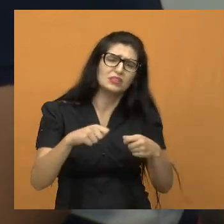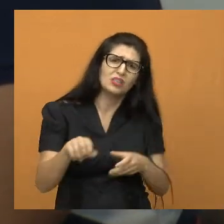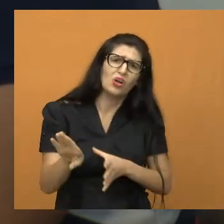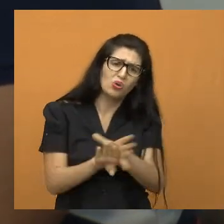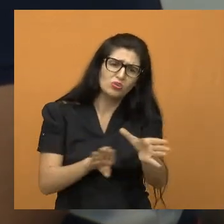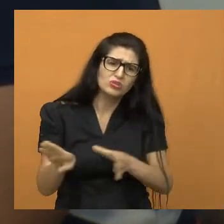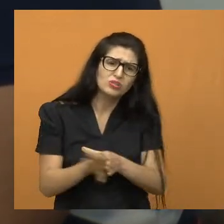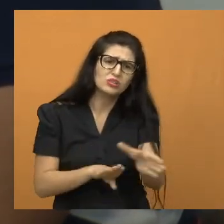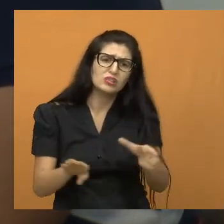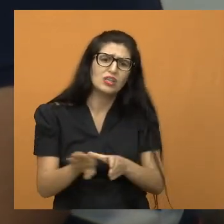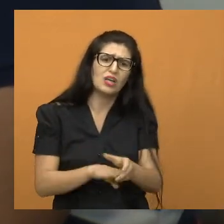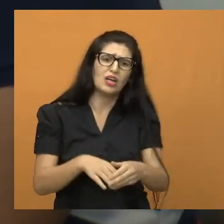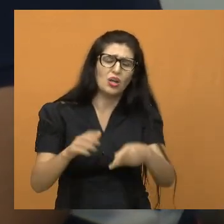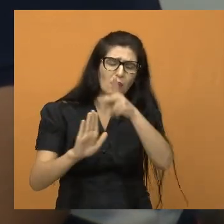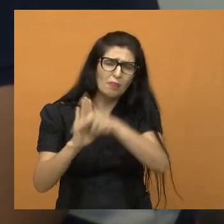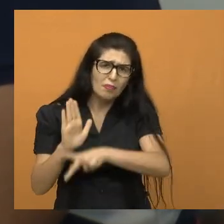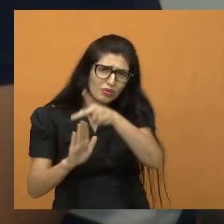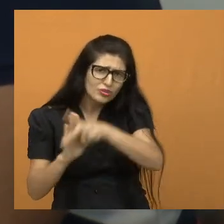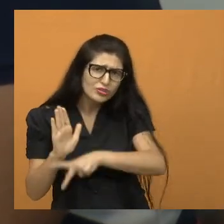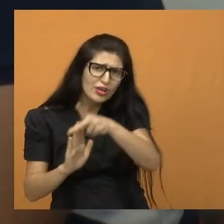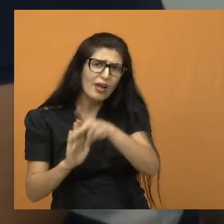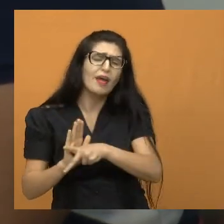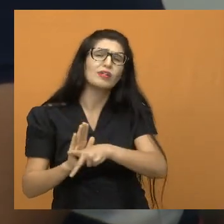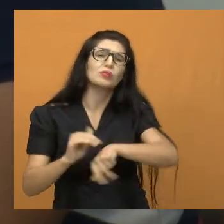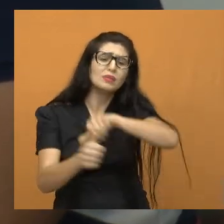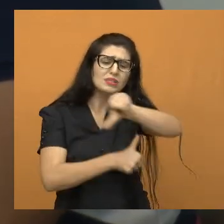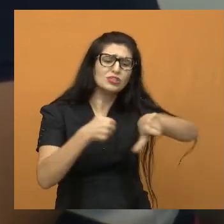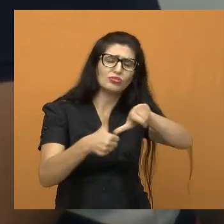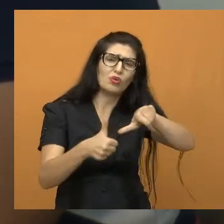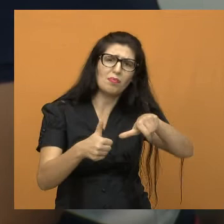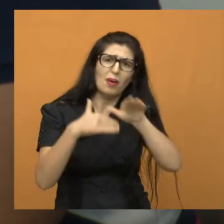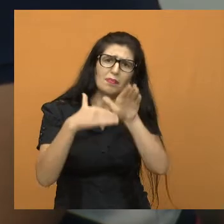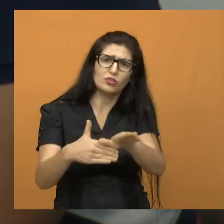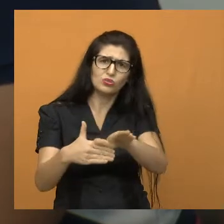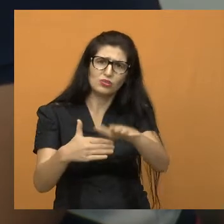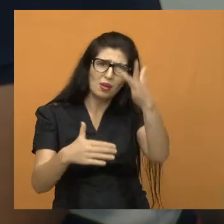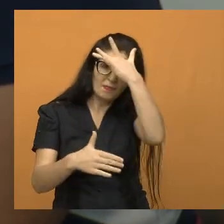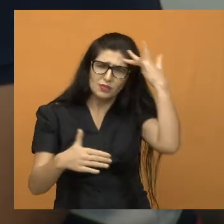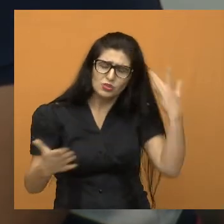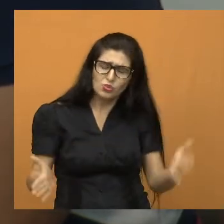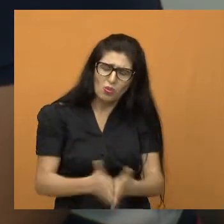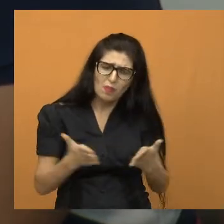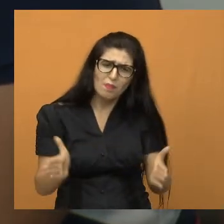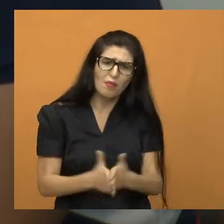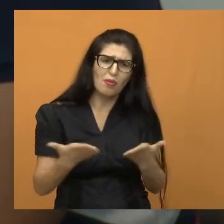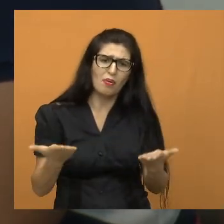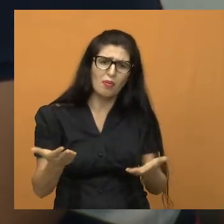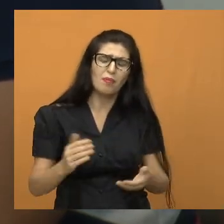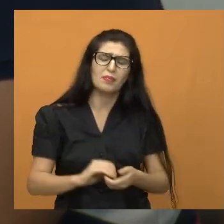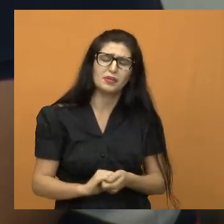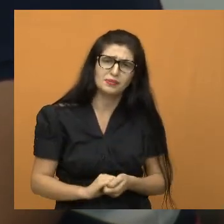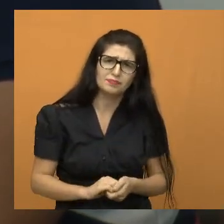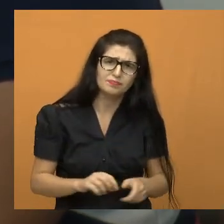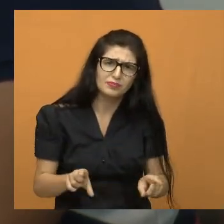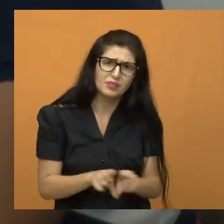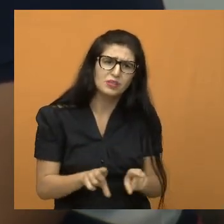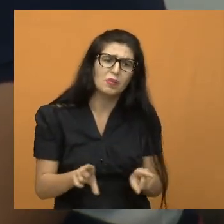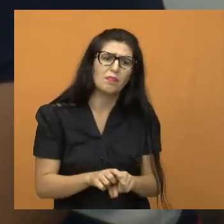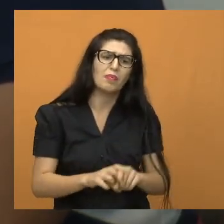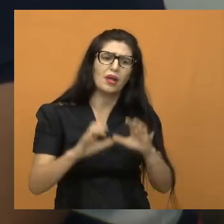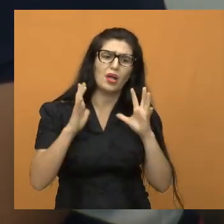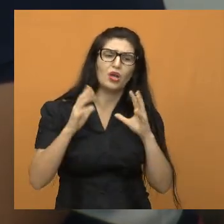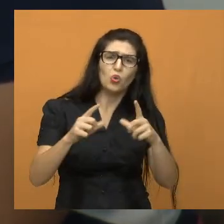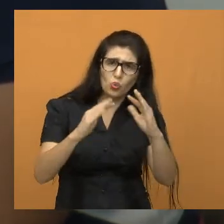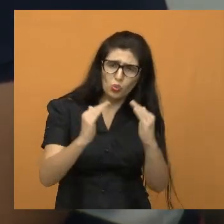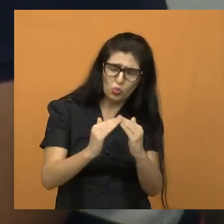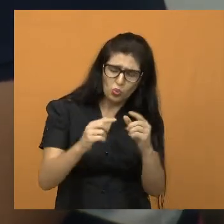políticas públicas, educação, saneamento básico, que é o que a gente vem discutindo já nas campanhas da fraternidade anteriores, e